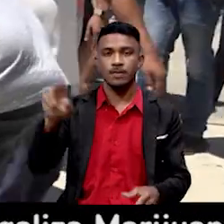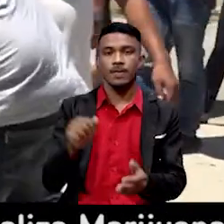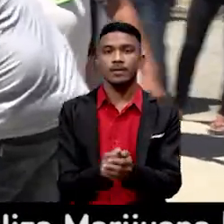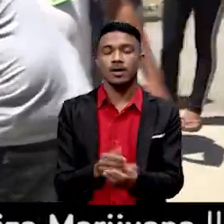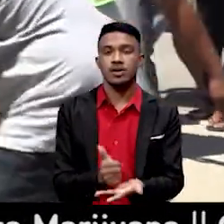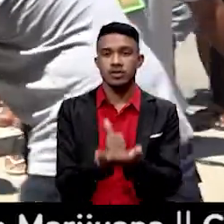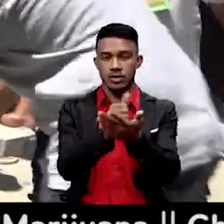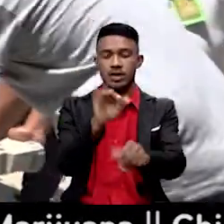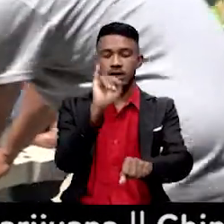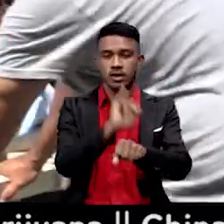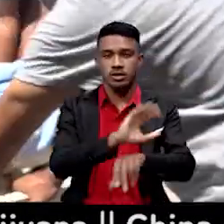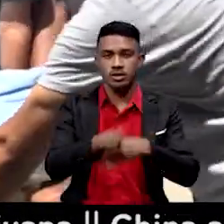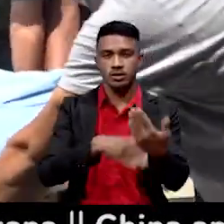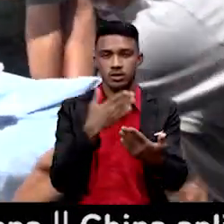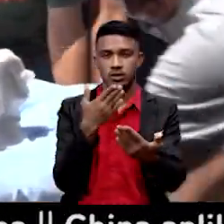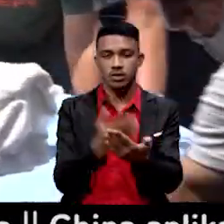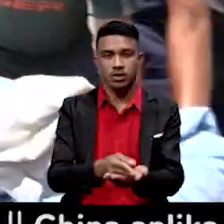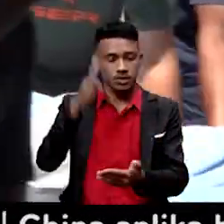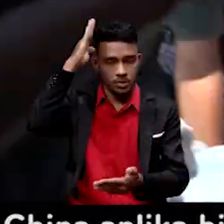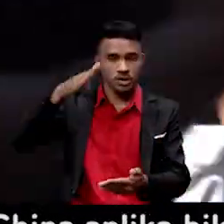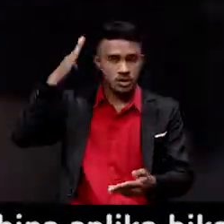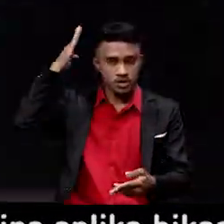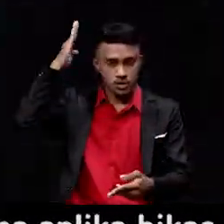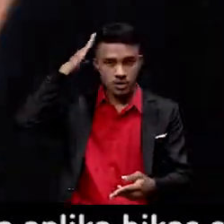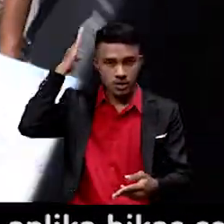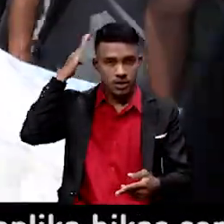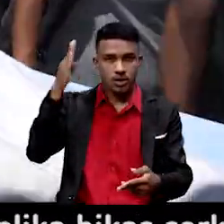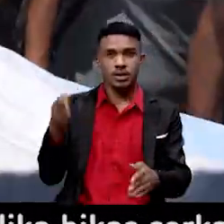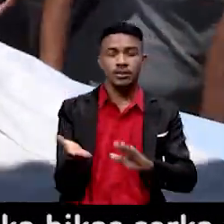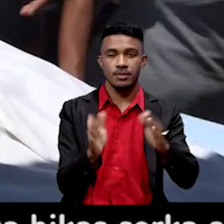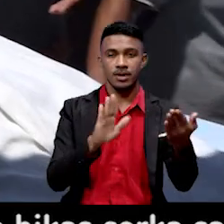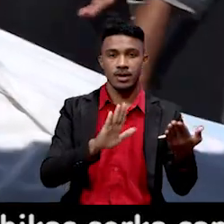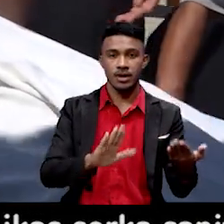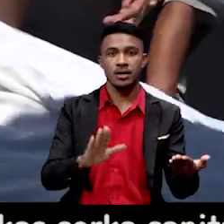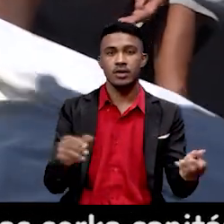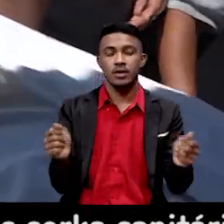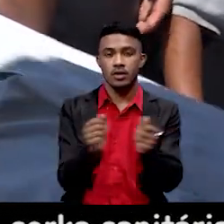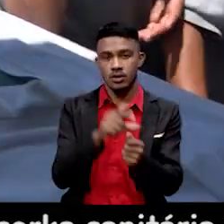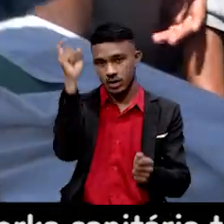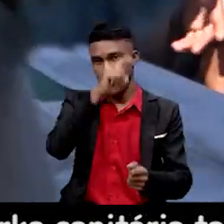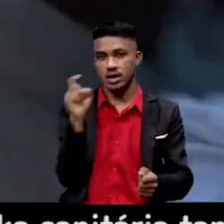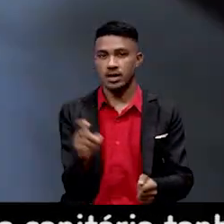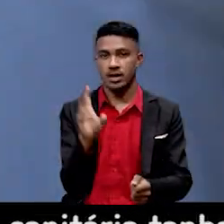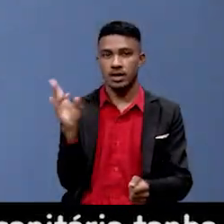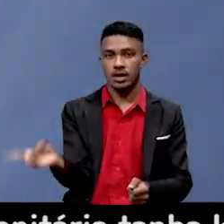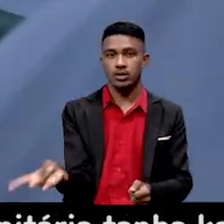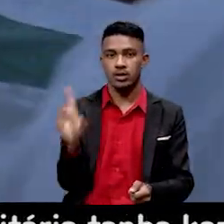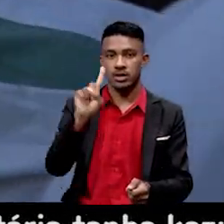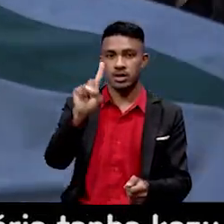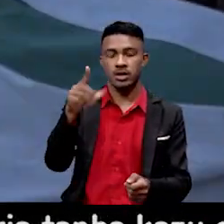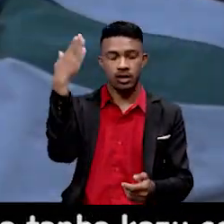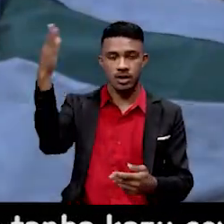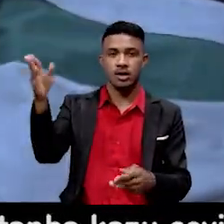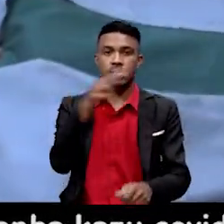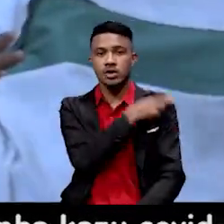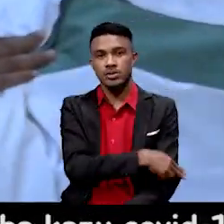Católica. Bispo Diocese Baucau Dom Basilio do Nascimento hakotu ona is ho idade hitunulu resin ida i Hospital